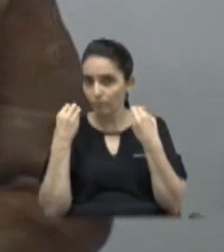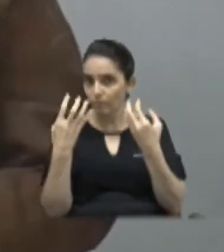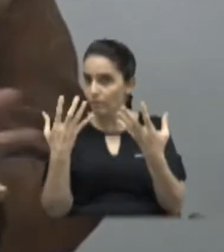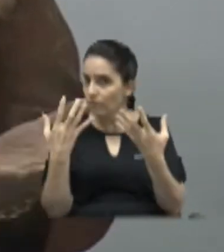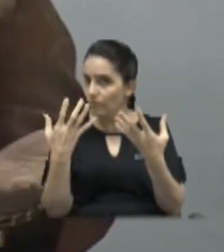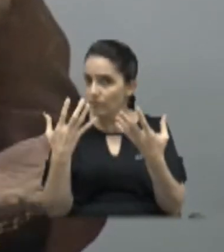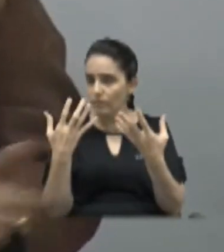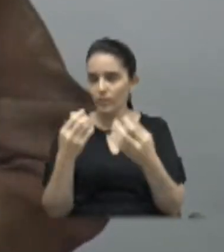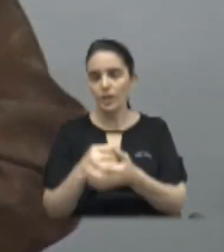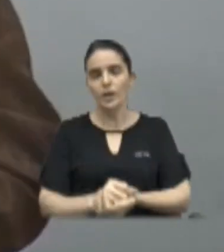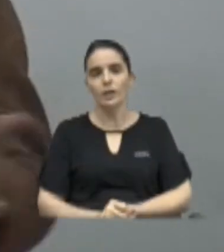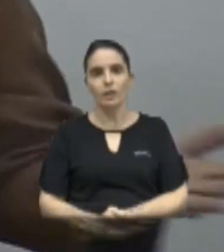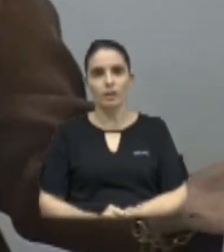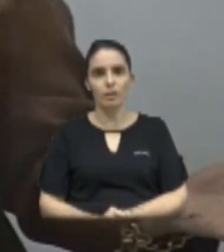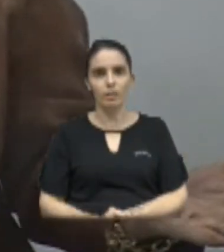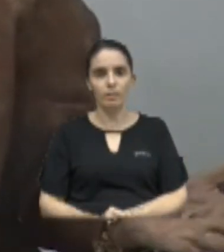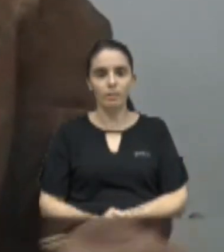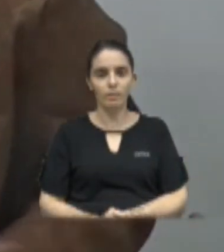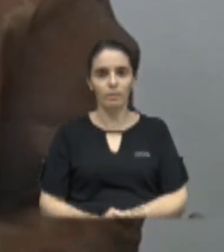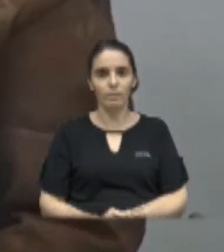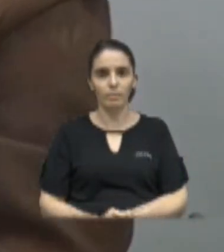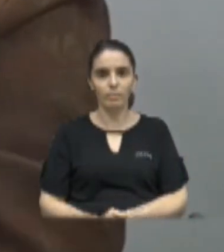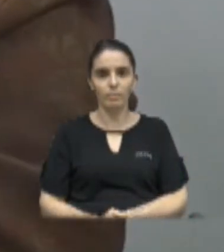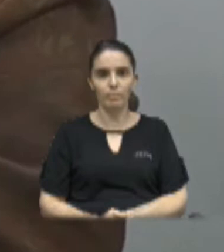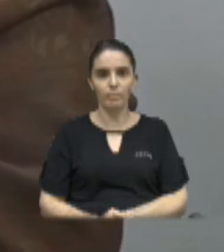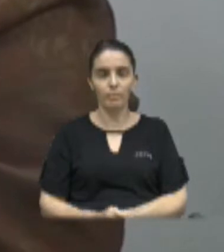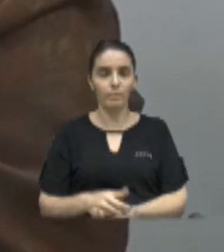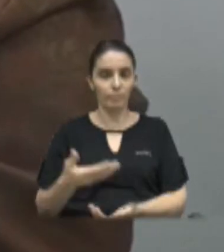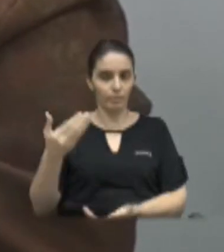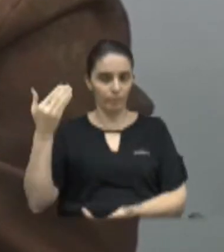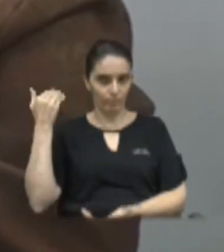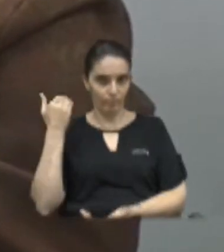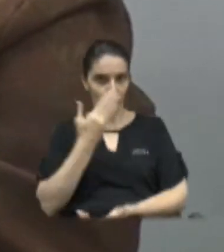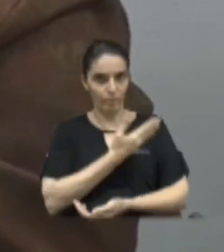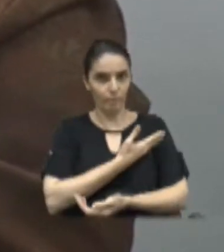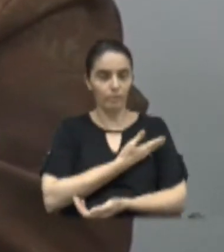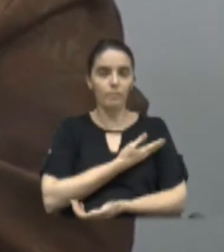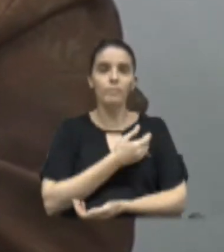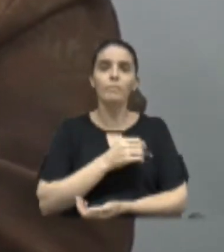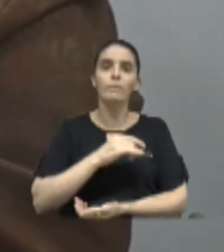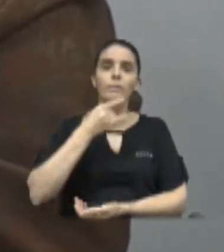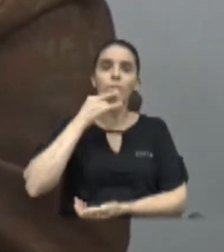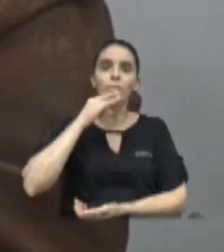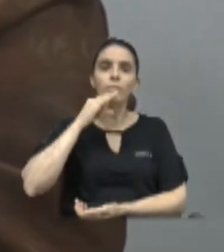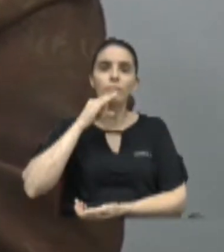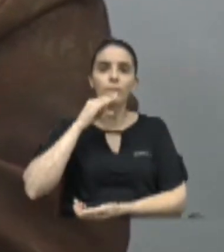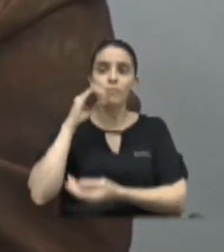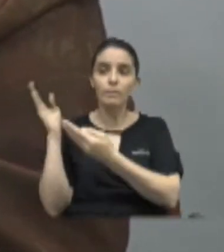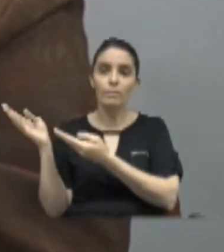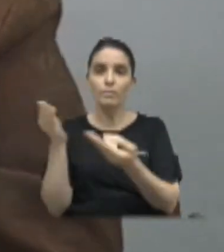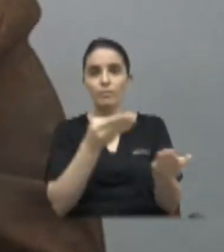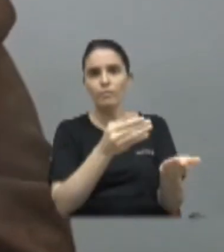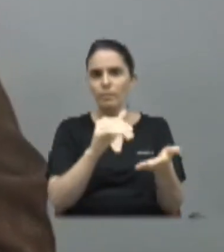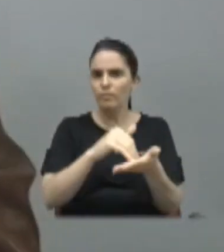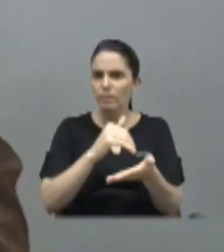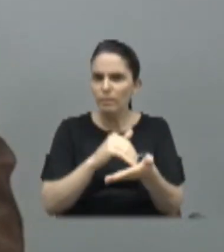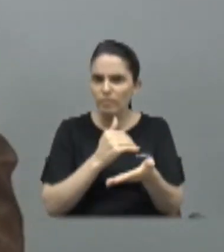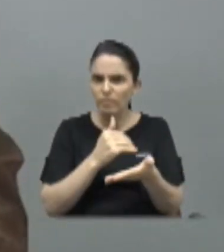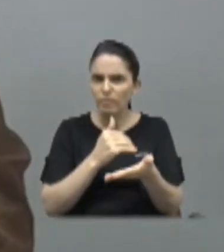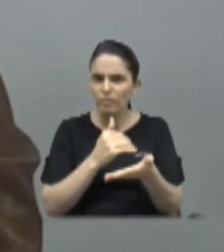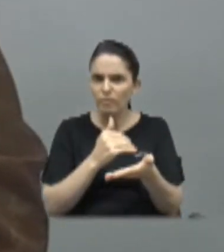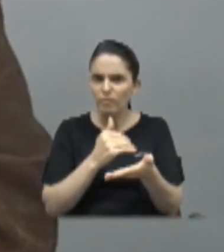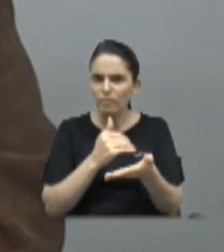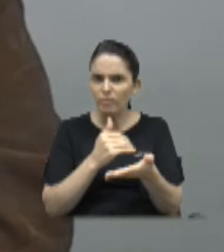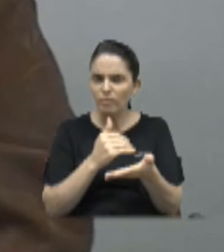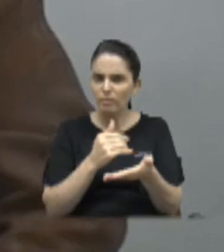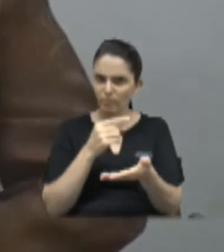Eu não sei mal o que faz, eu já pedi para a cidade inteira. Esse dia tem uma amiga lá em Piracicaba que foi convidada também para ser secretária. Eu falei, até assustei,